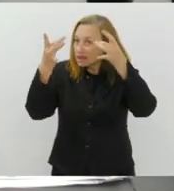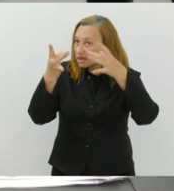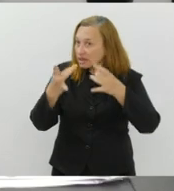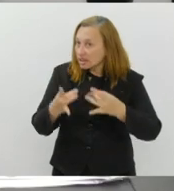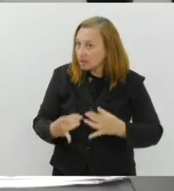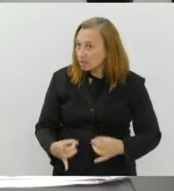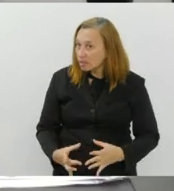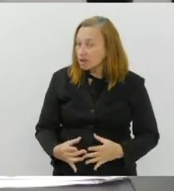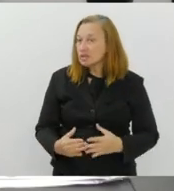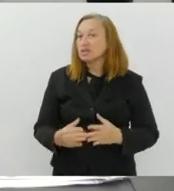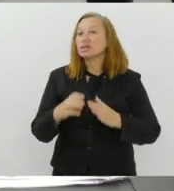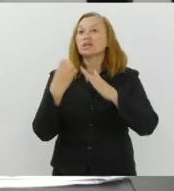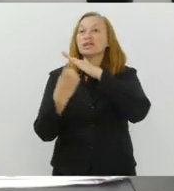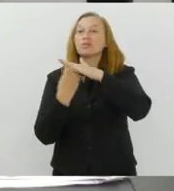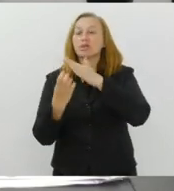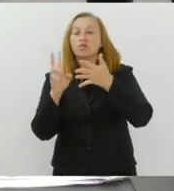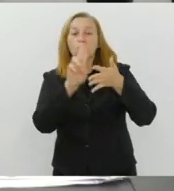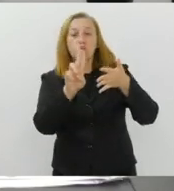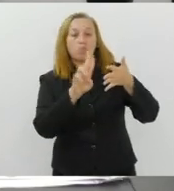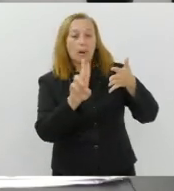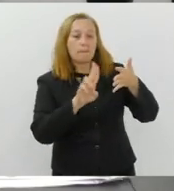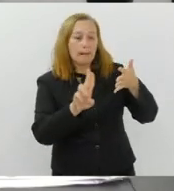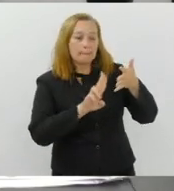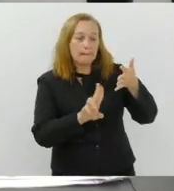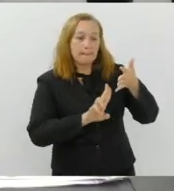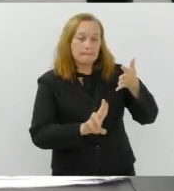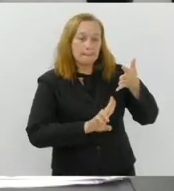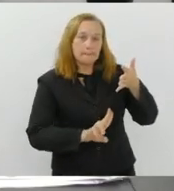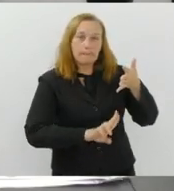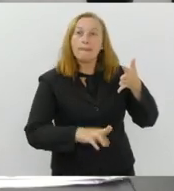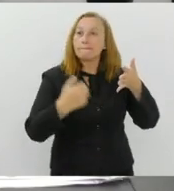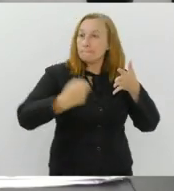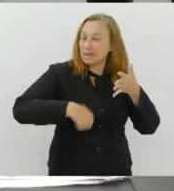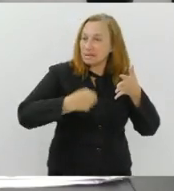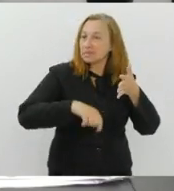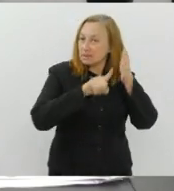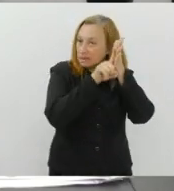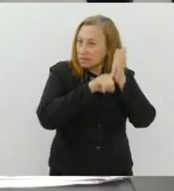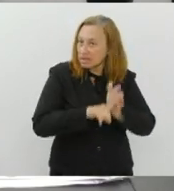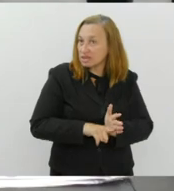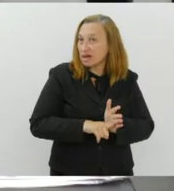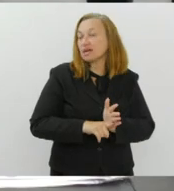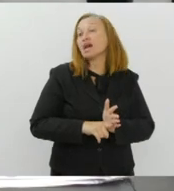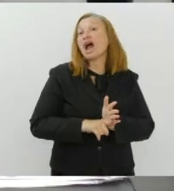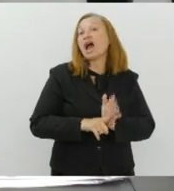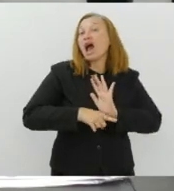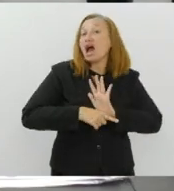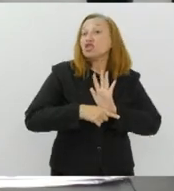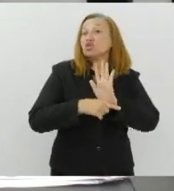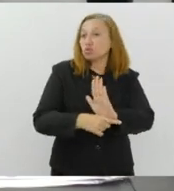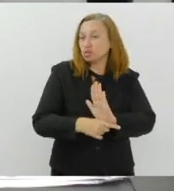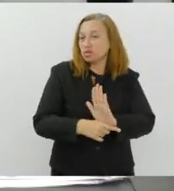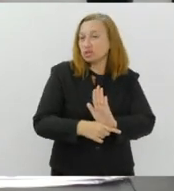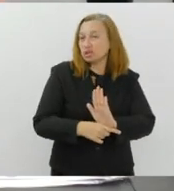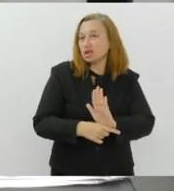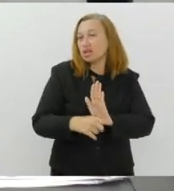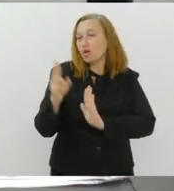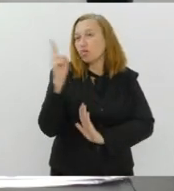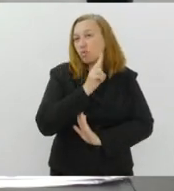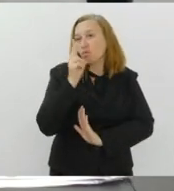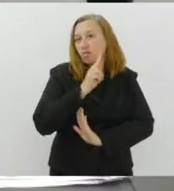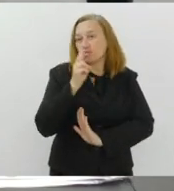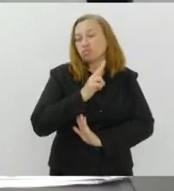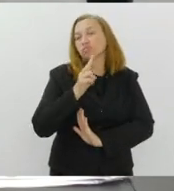detalhamento das empresas que precisam ser pesquisadas. Isto ajuda e a celeridade